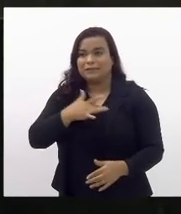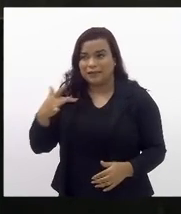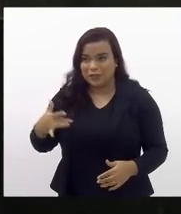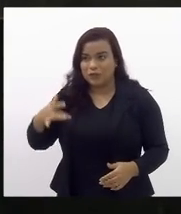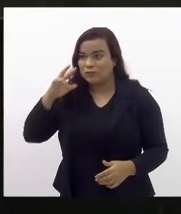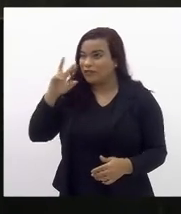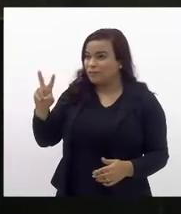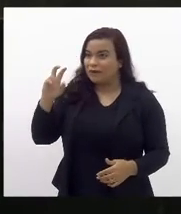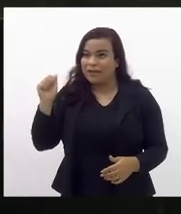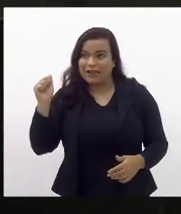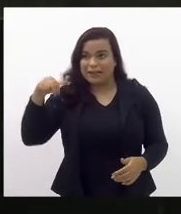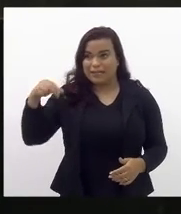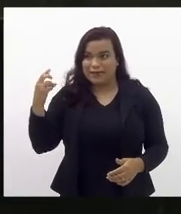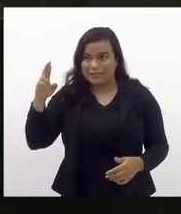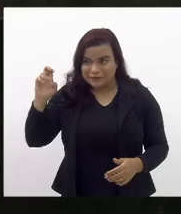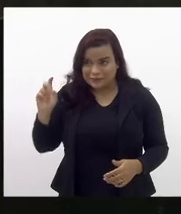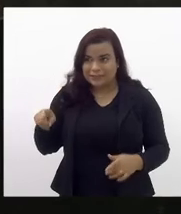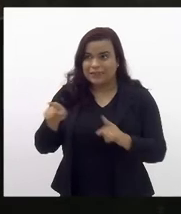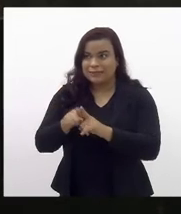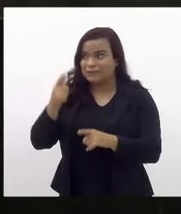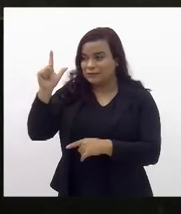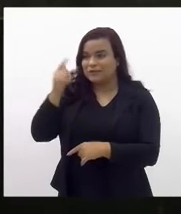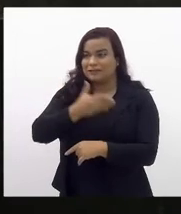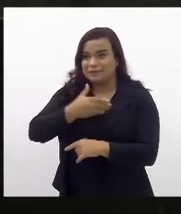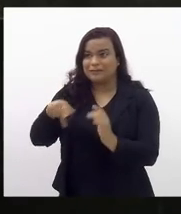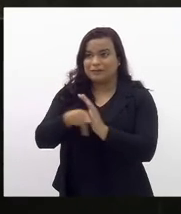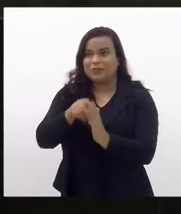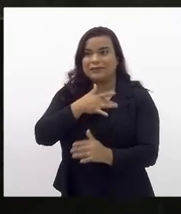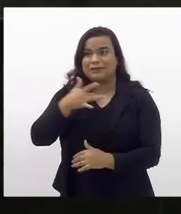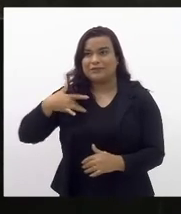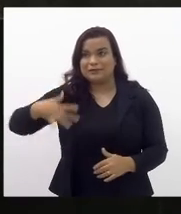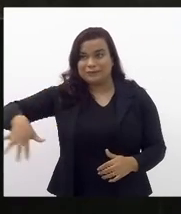presente e o outro companheiro da Saúde, e já chama atenção para